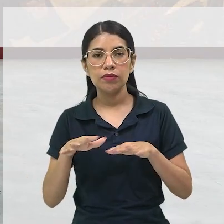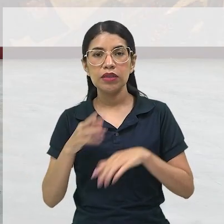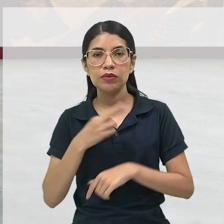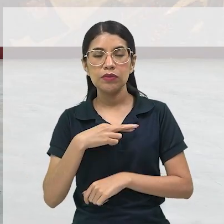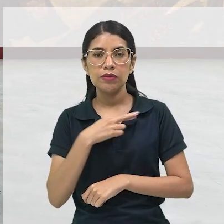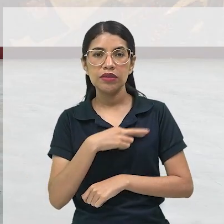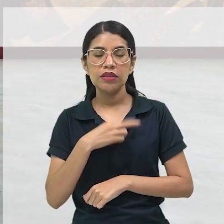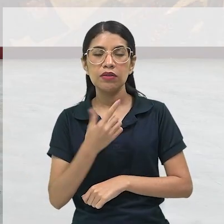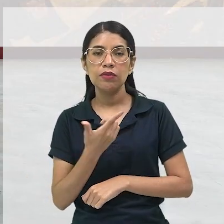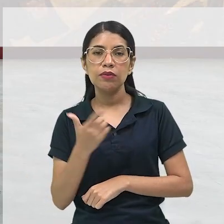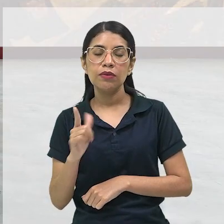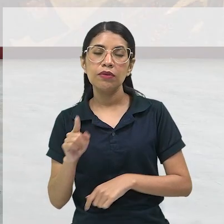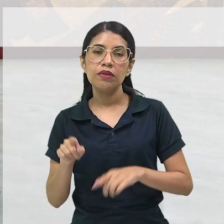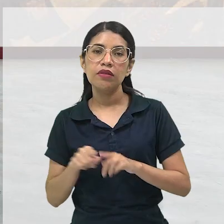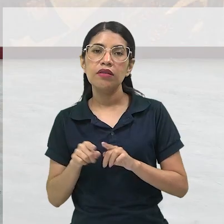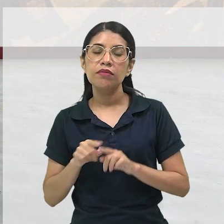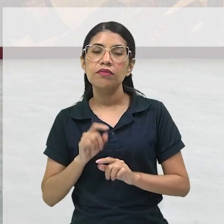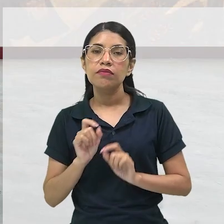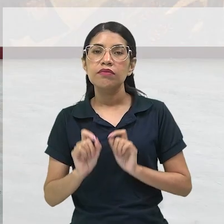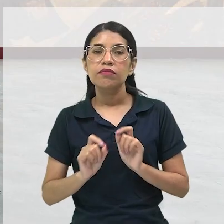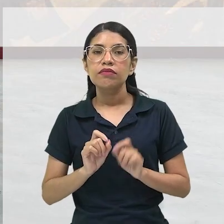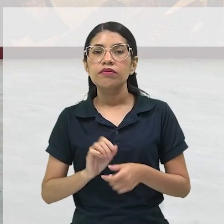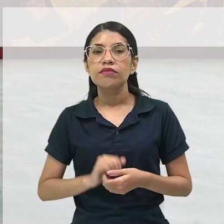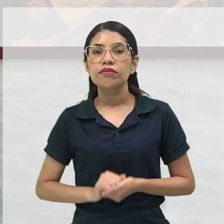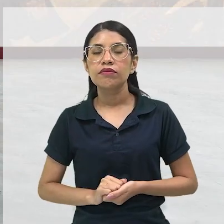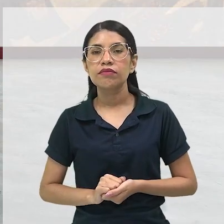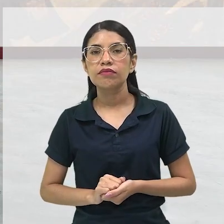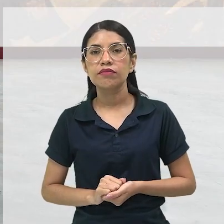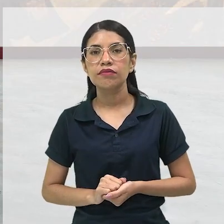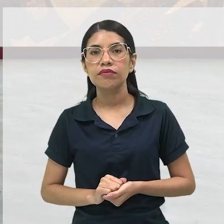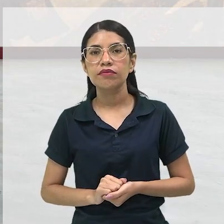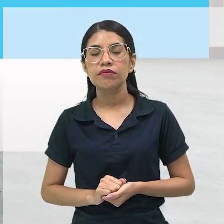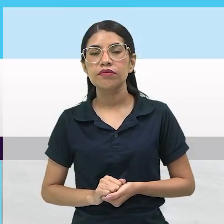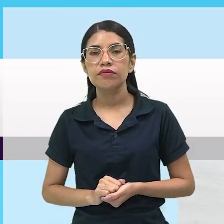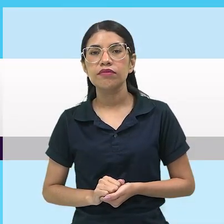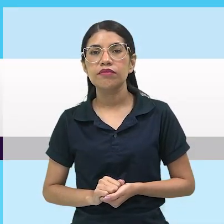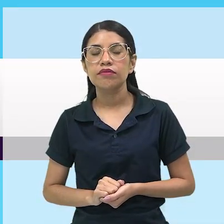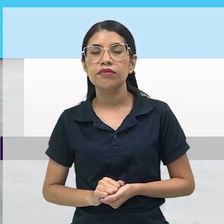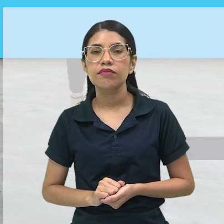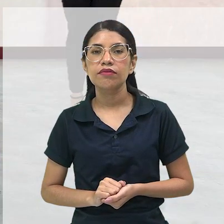E a gente viu outros movimentos artísticos, vamos lembrar?